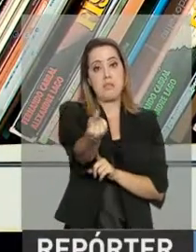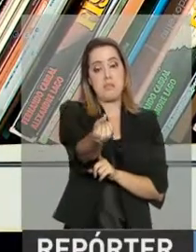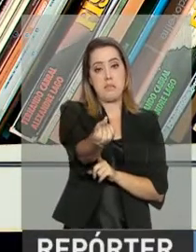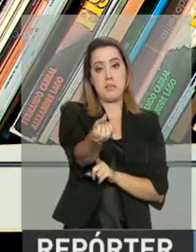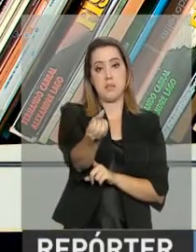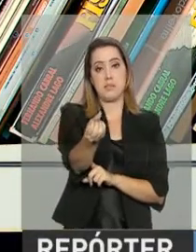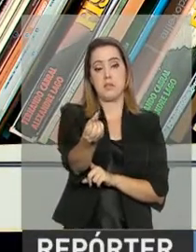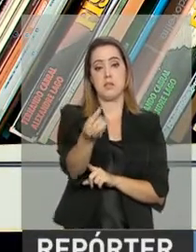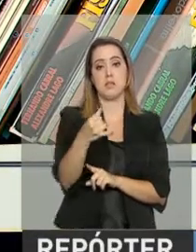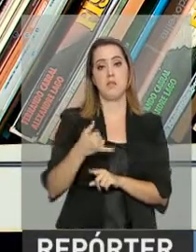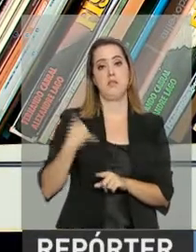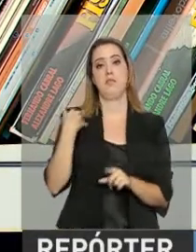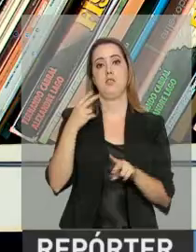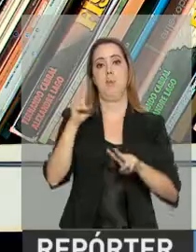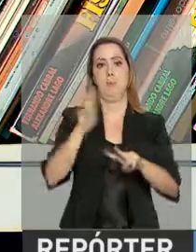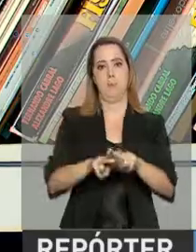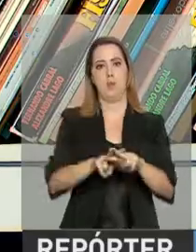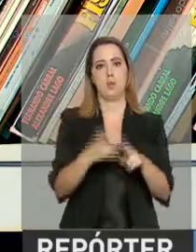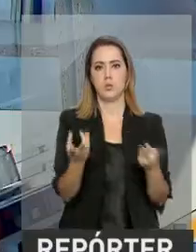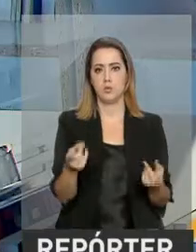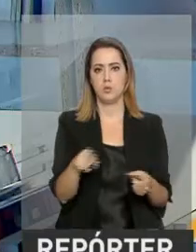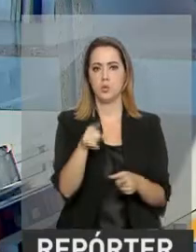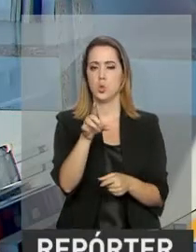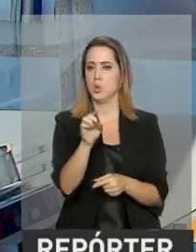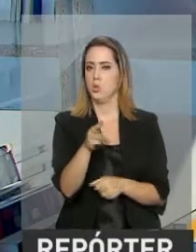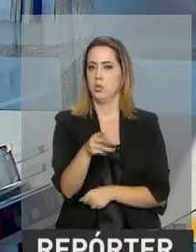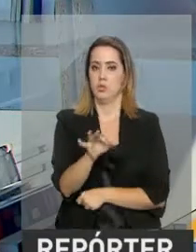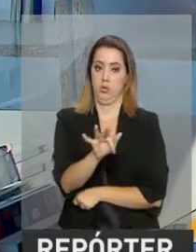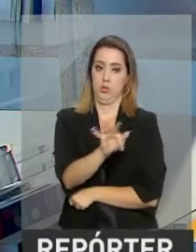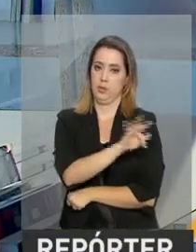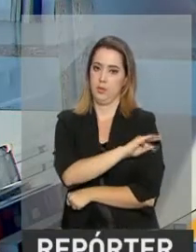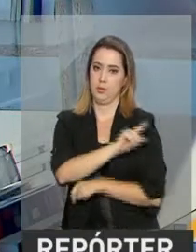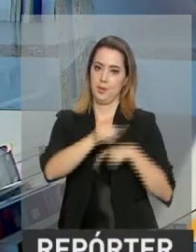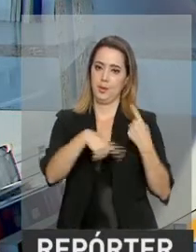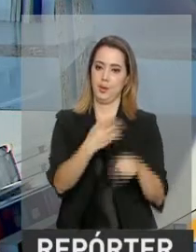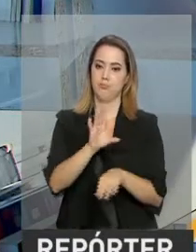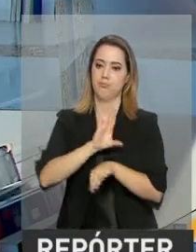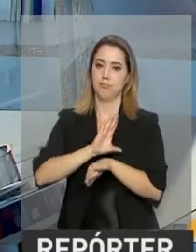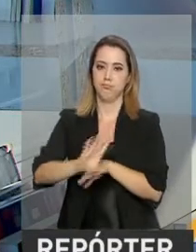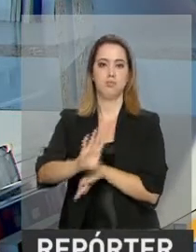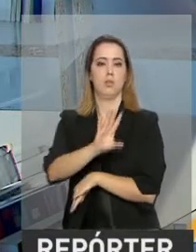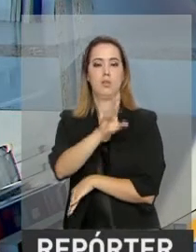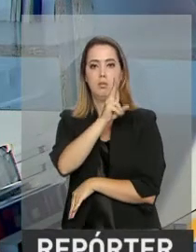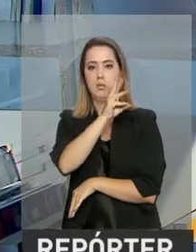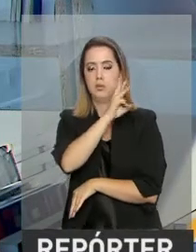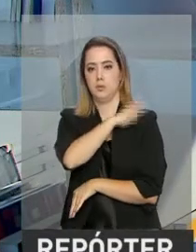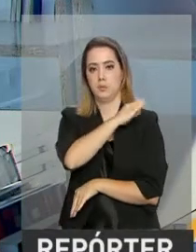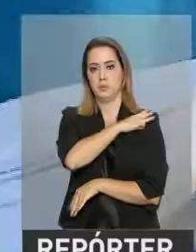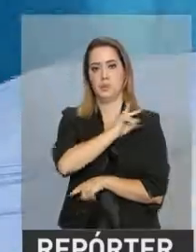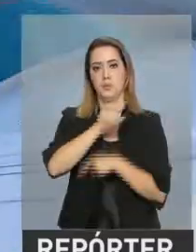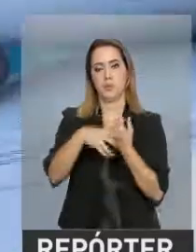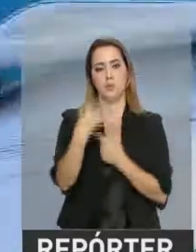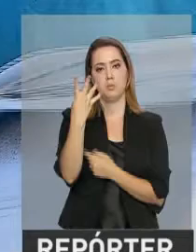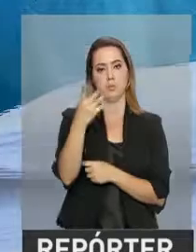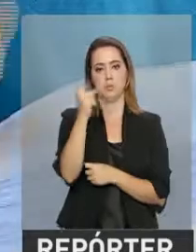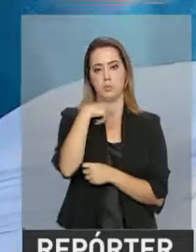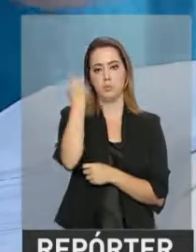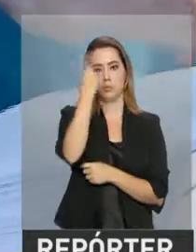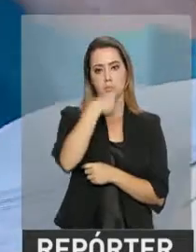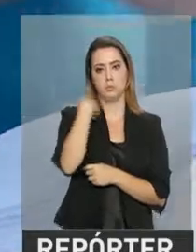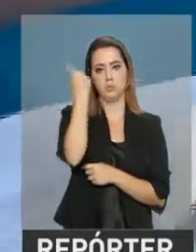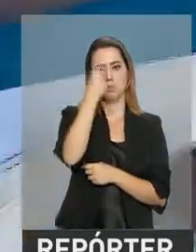ele tinha apenas o ensino fundamental cursou o ensino médio passou a estudar quatro horas por dia para se